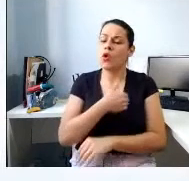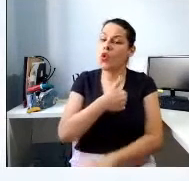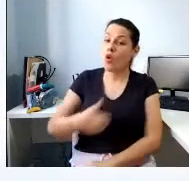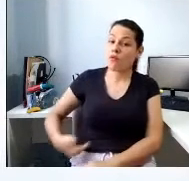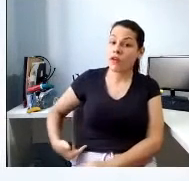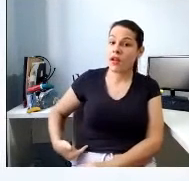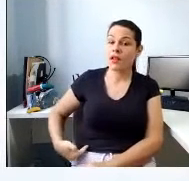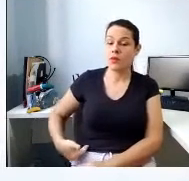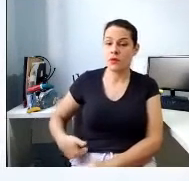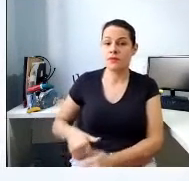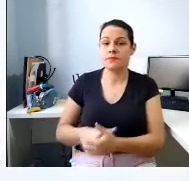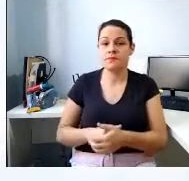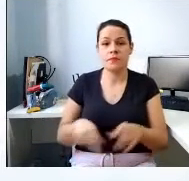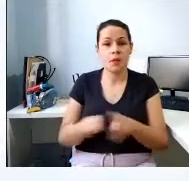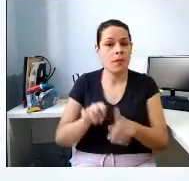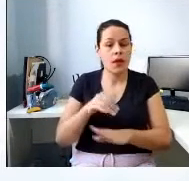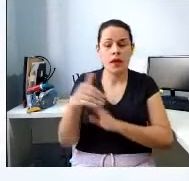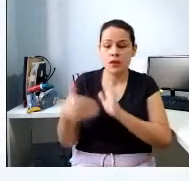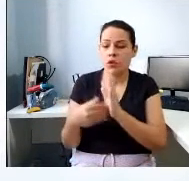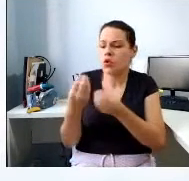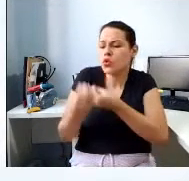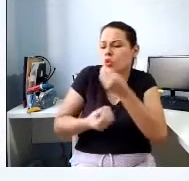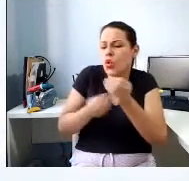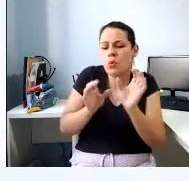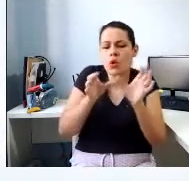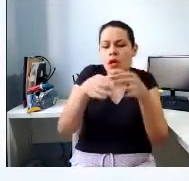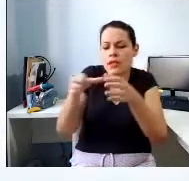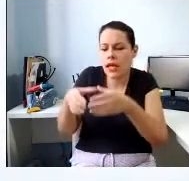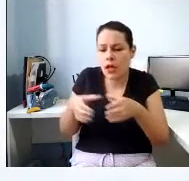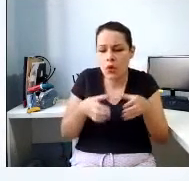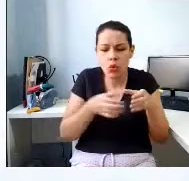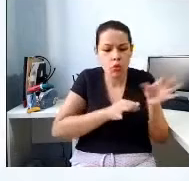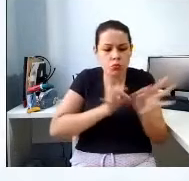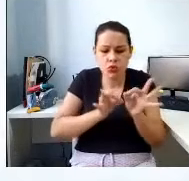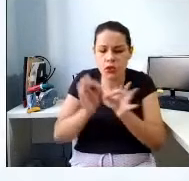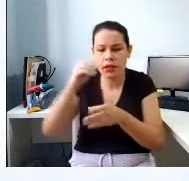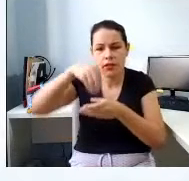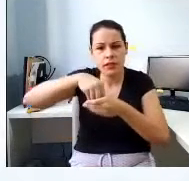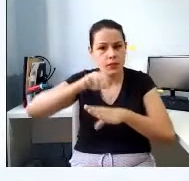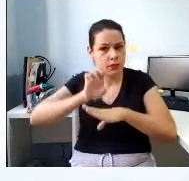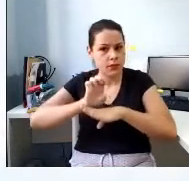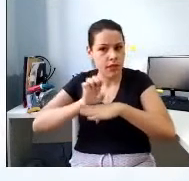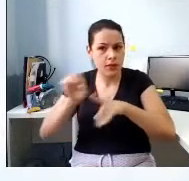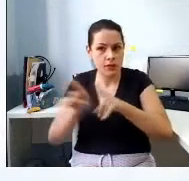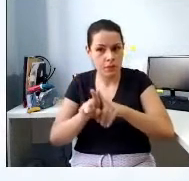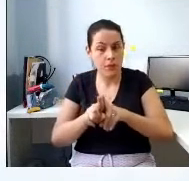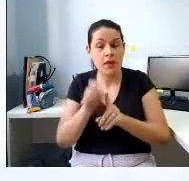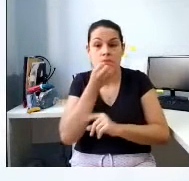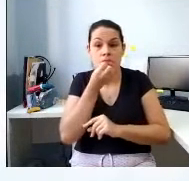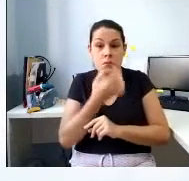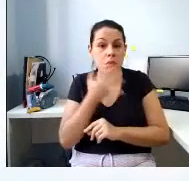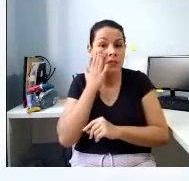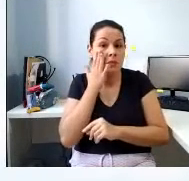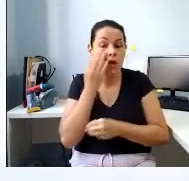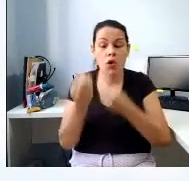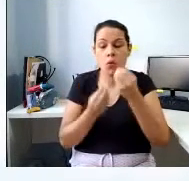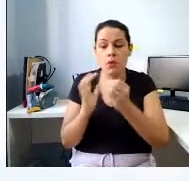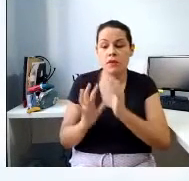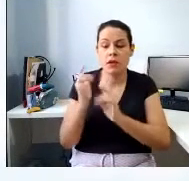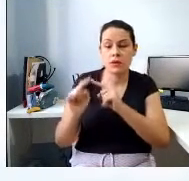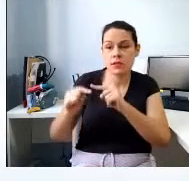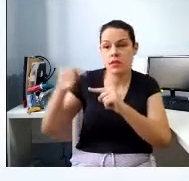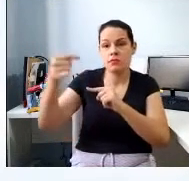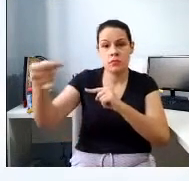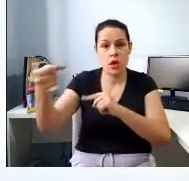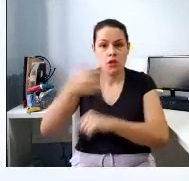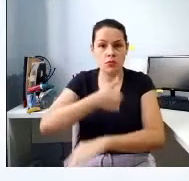né? Ou seja, a capilaridade de como cada partido se organiza dentro dos estados define muito o que vai ser a campanha para os